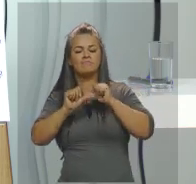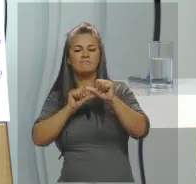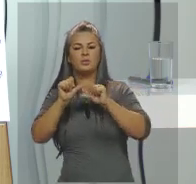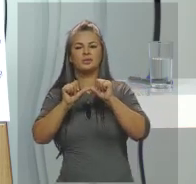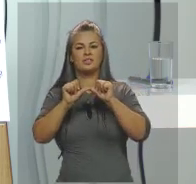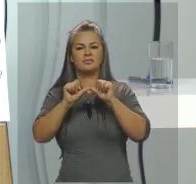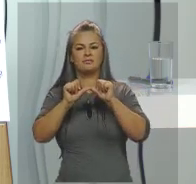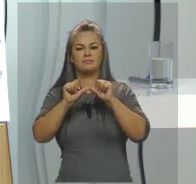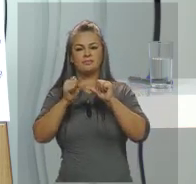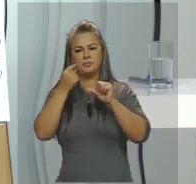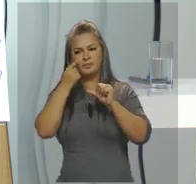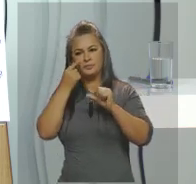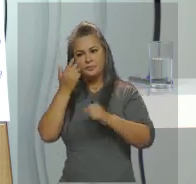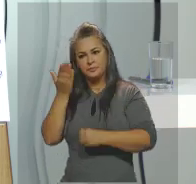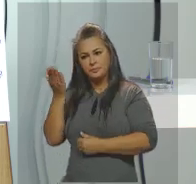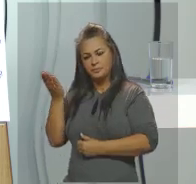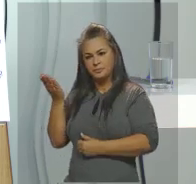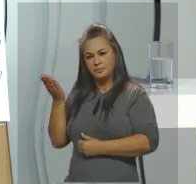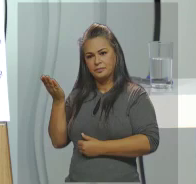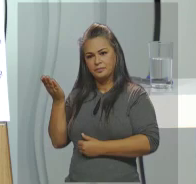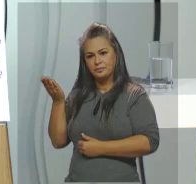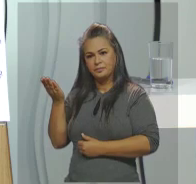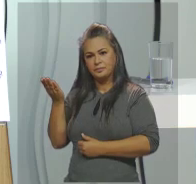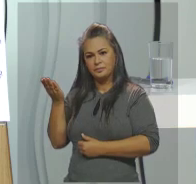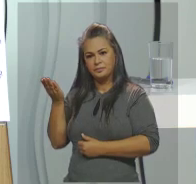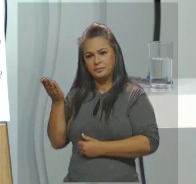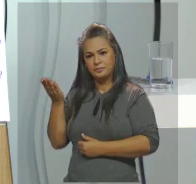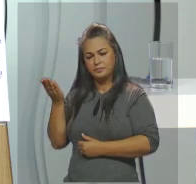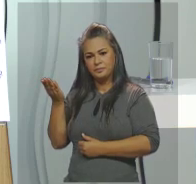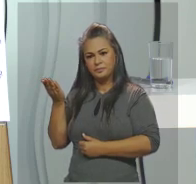Nesse caso aqui, ó, foi 9